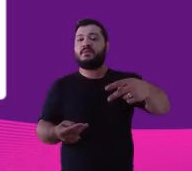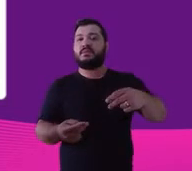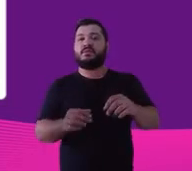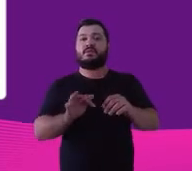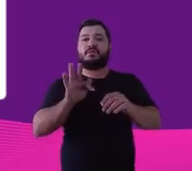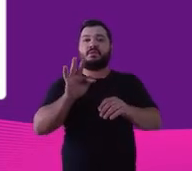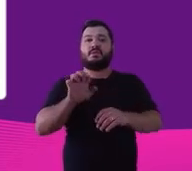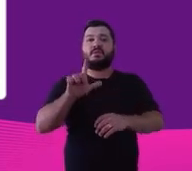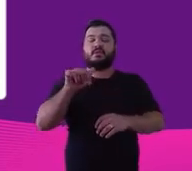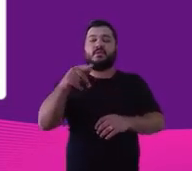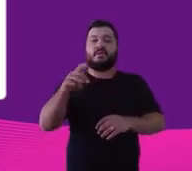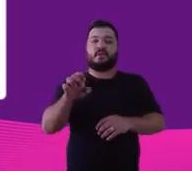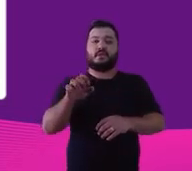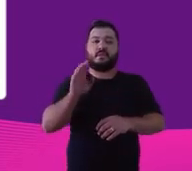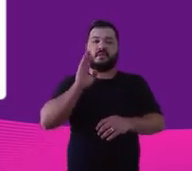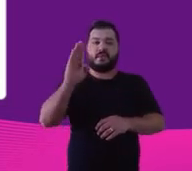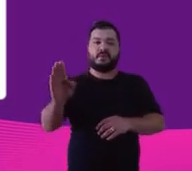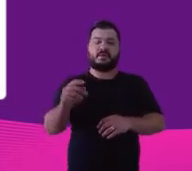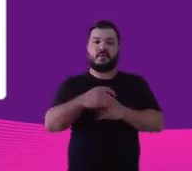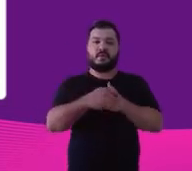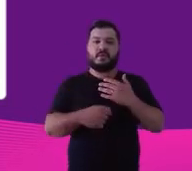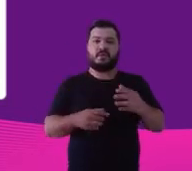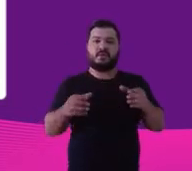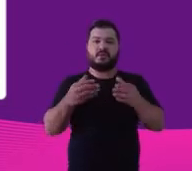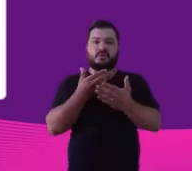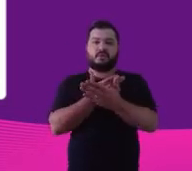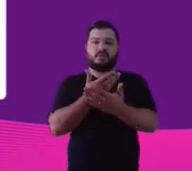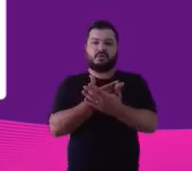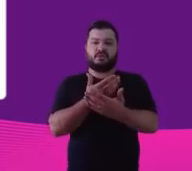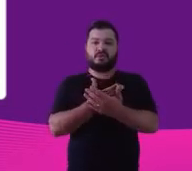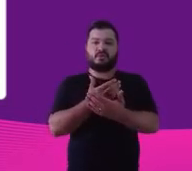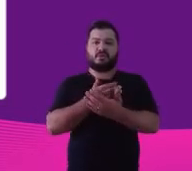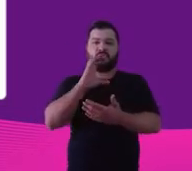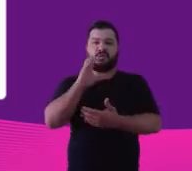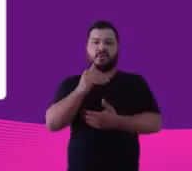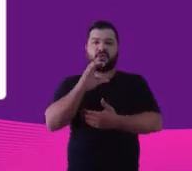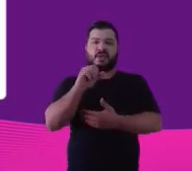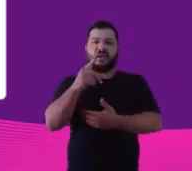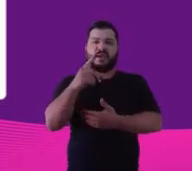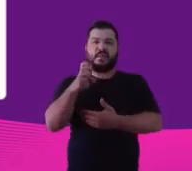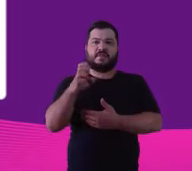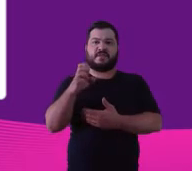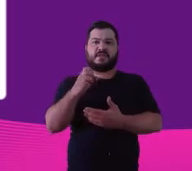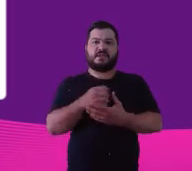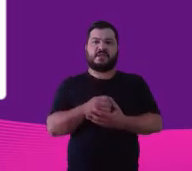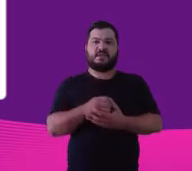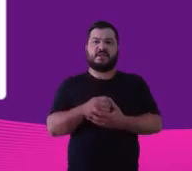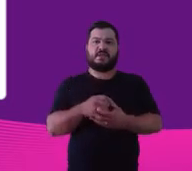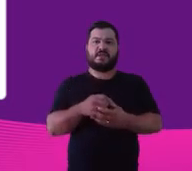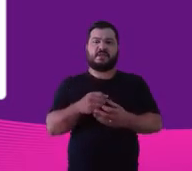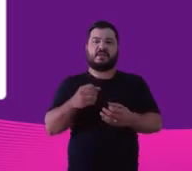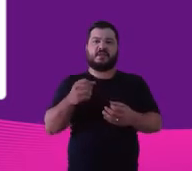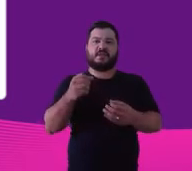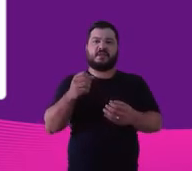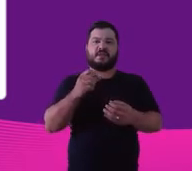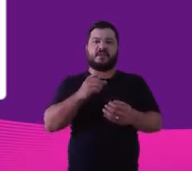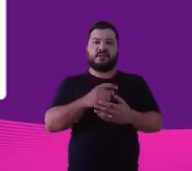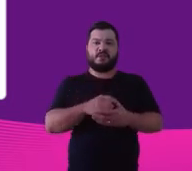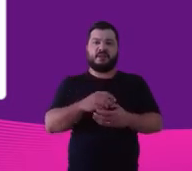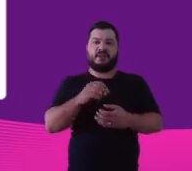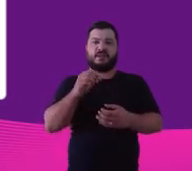Morrow principal autor do estudo Cássio PS3 separação indiretas através dessa